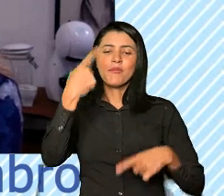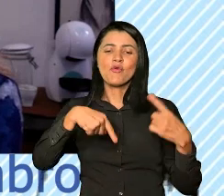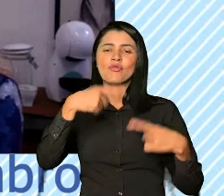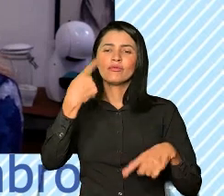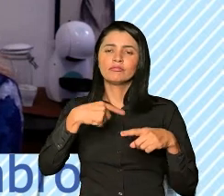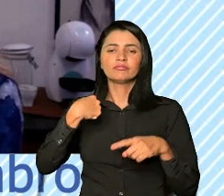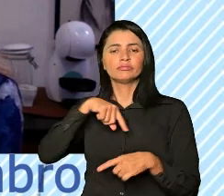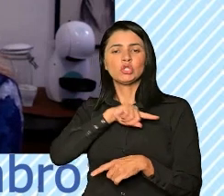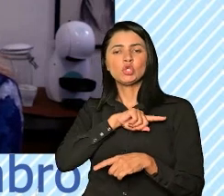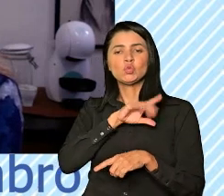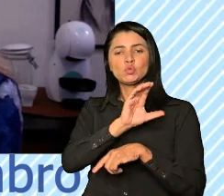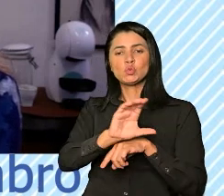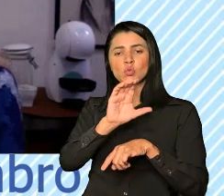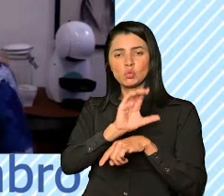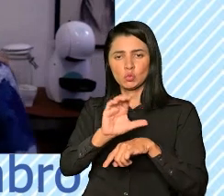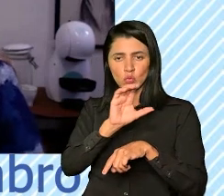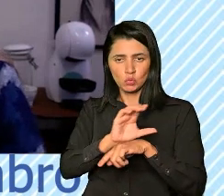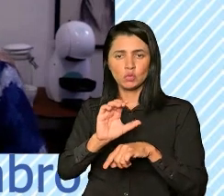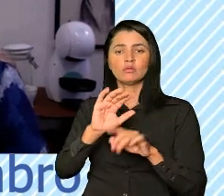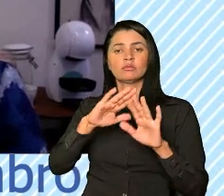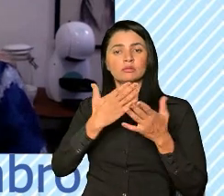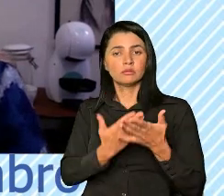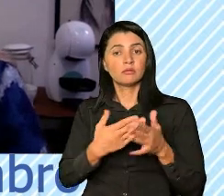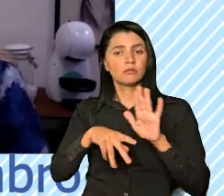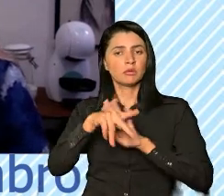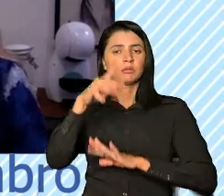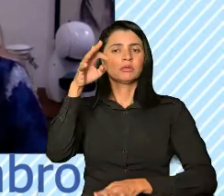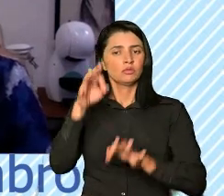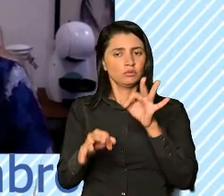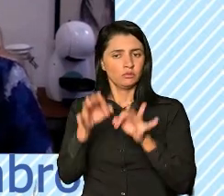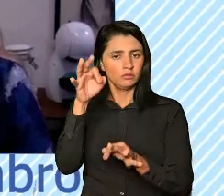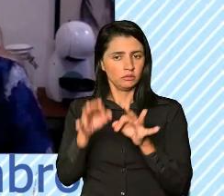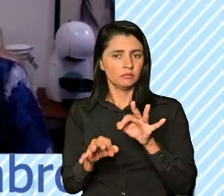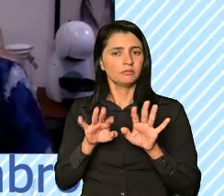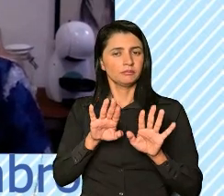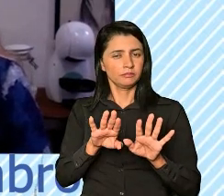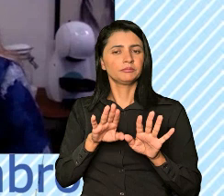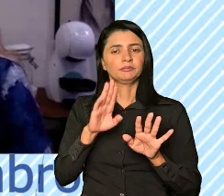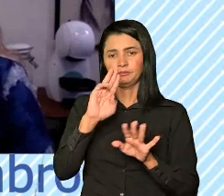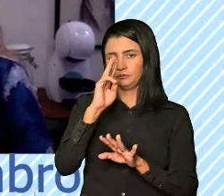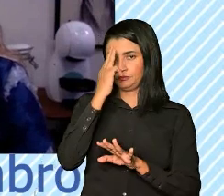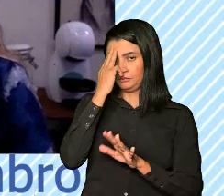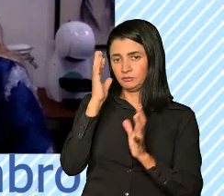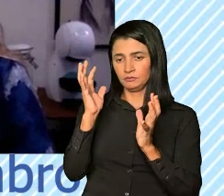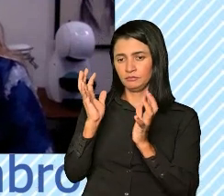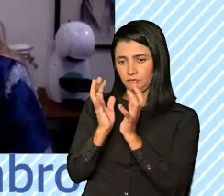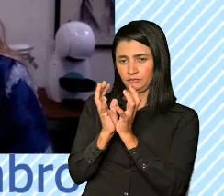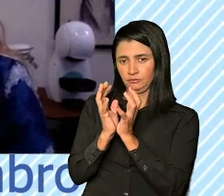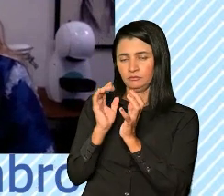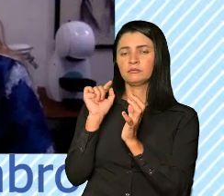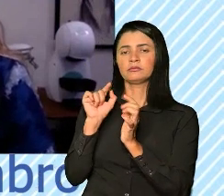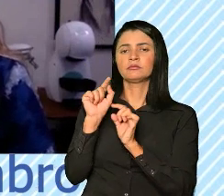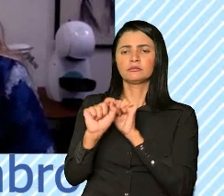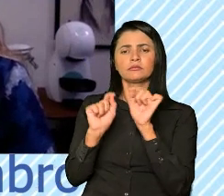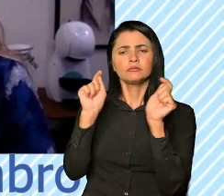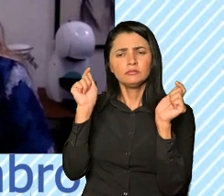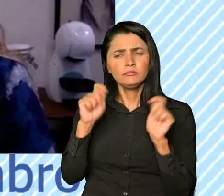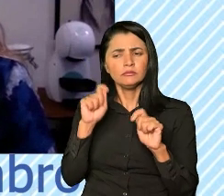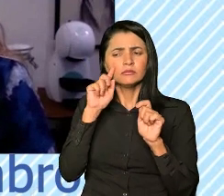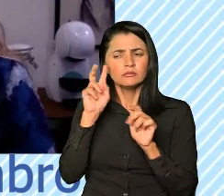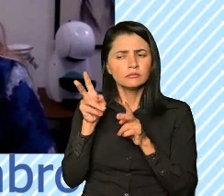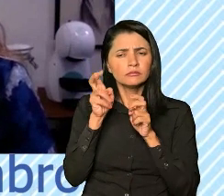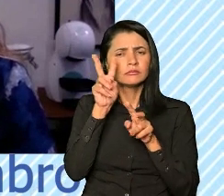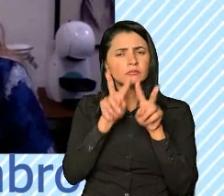curso da Escola de Magistrados. Então, a memória coletiva como um todo pode ser enxergada como